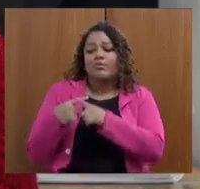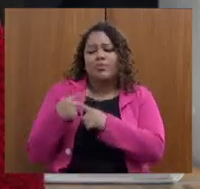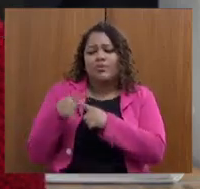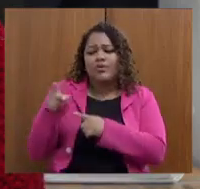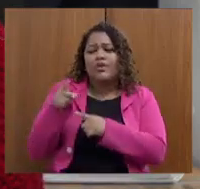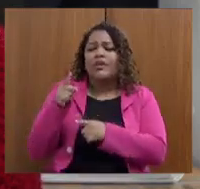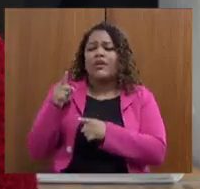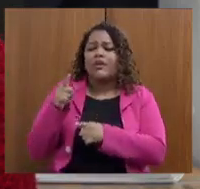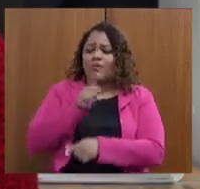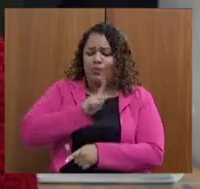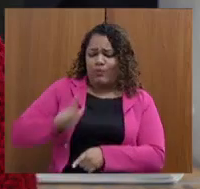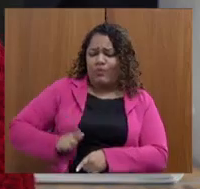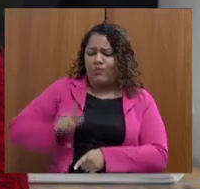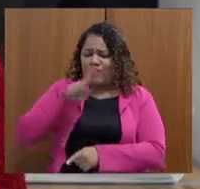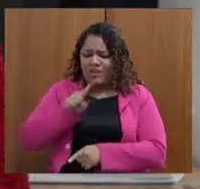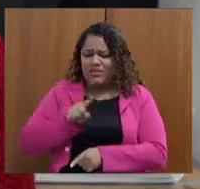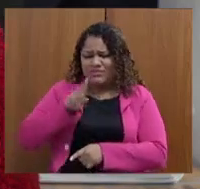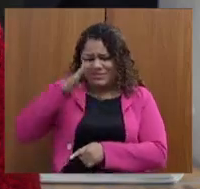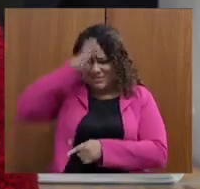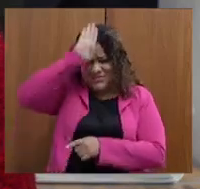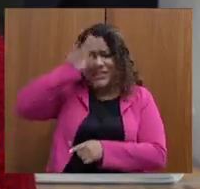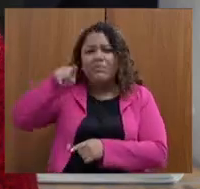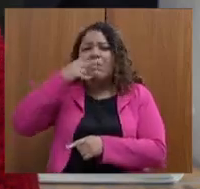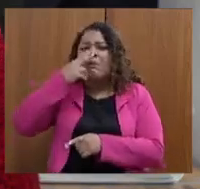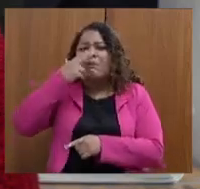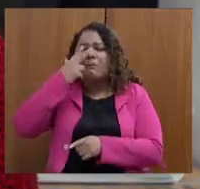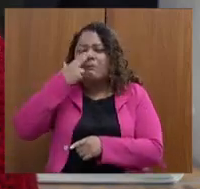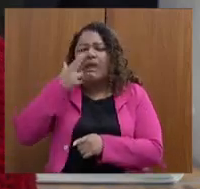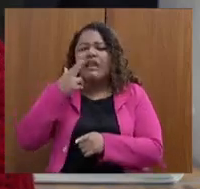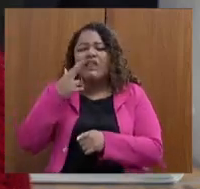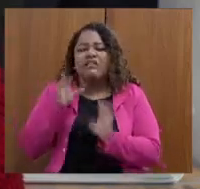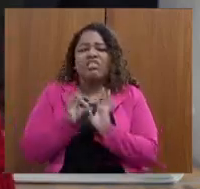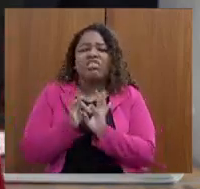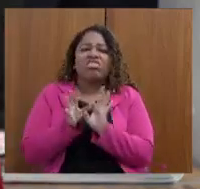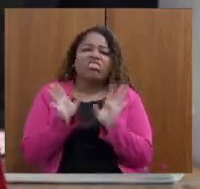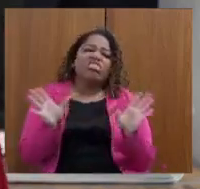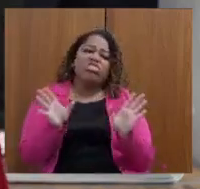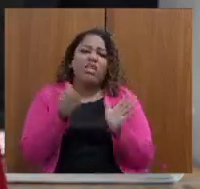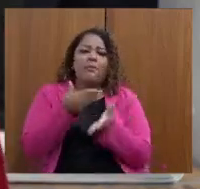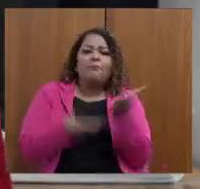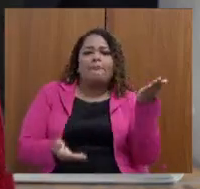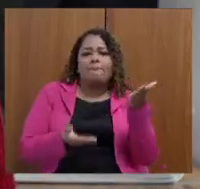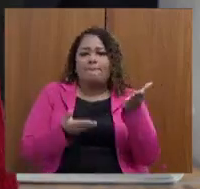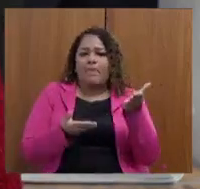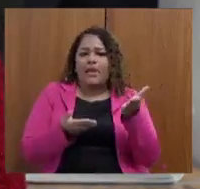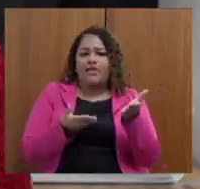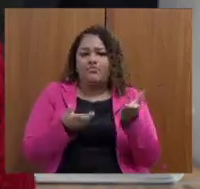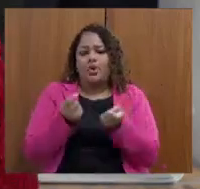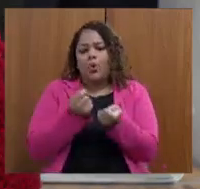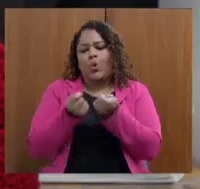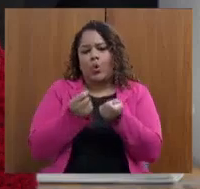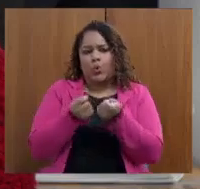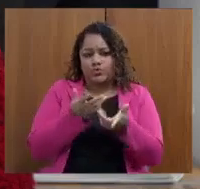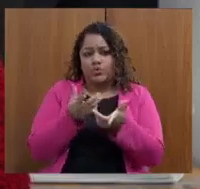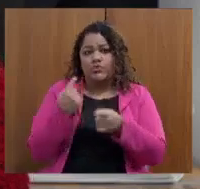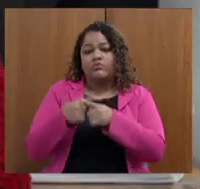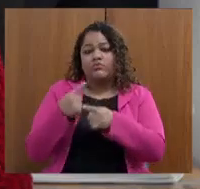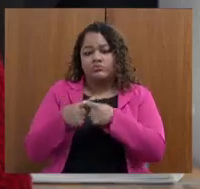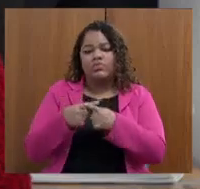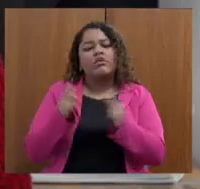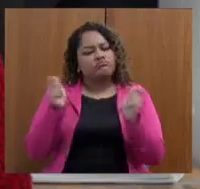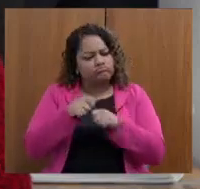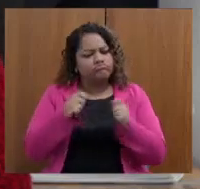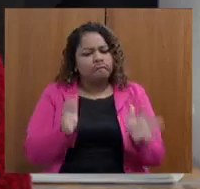política de abrir mão deste controle potencializa a iniciativa privada de fato traz investimentos ao estado